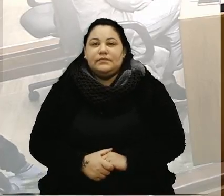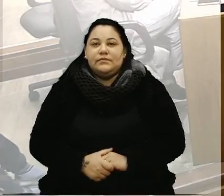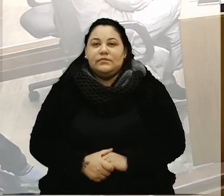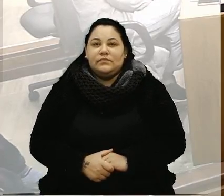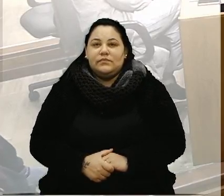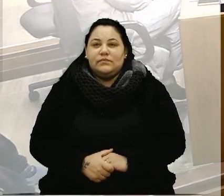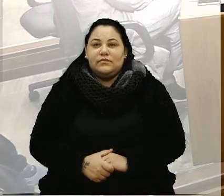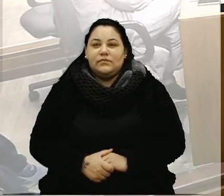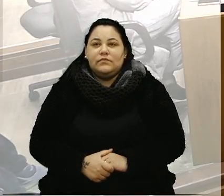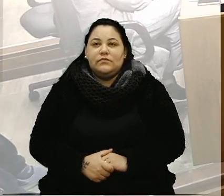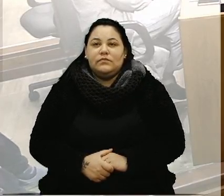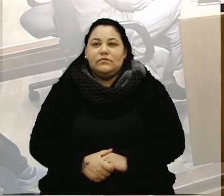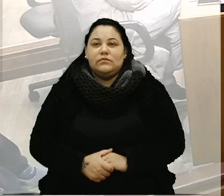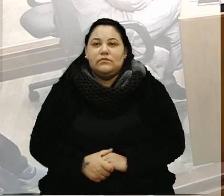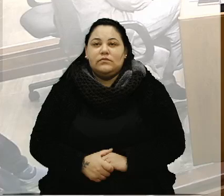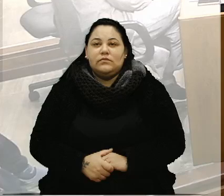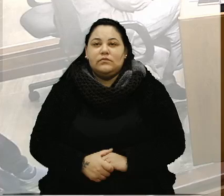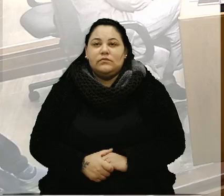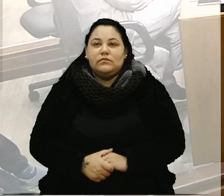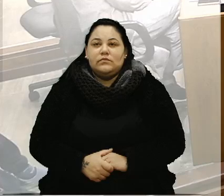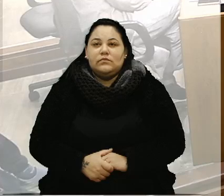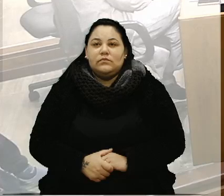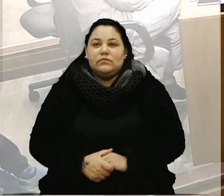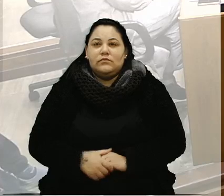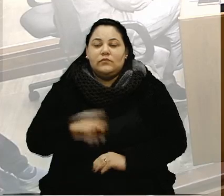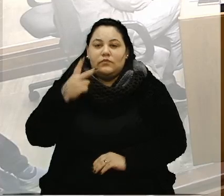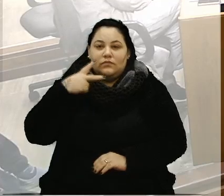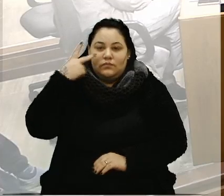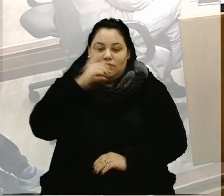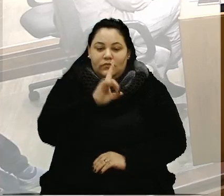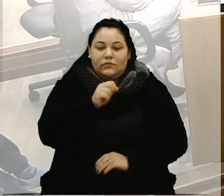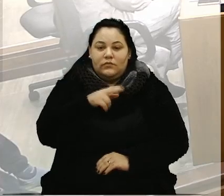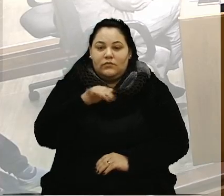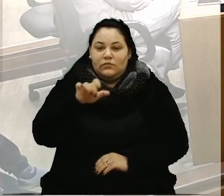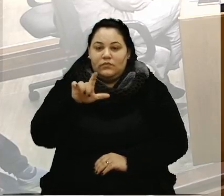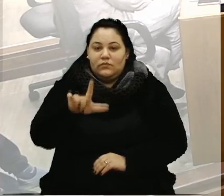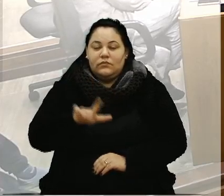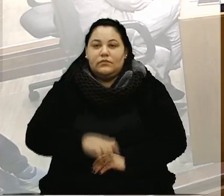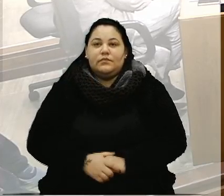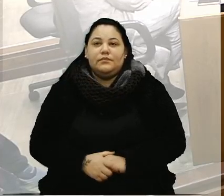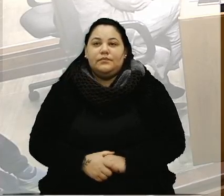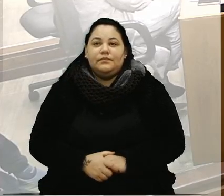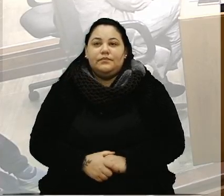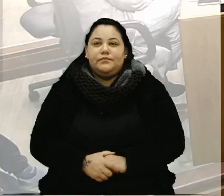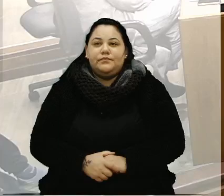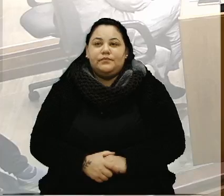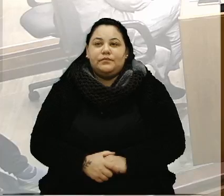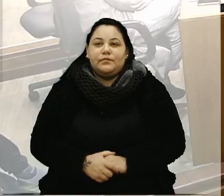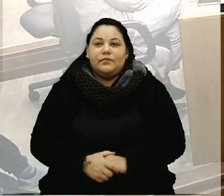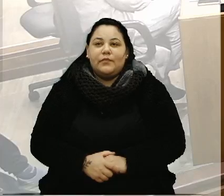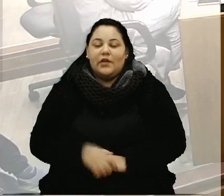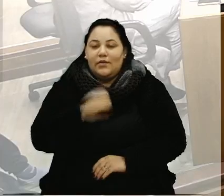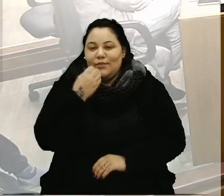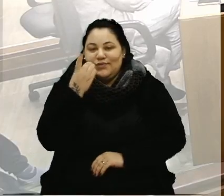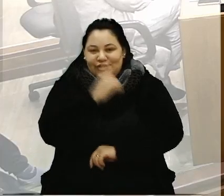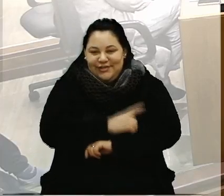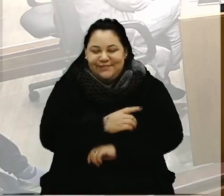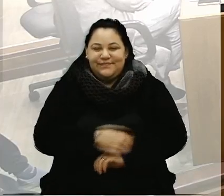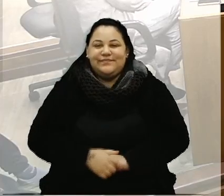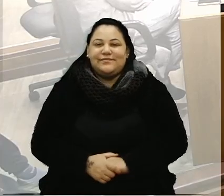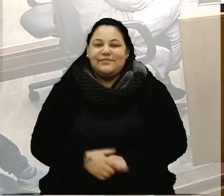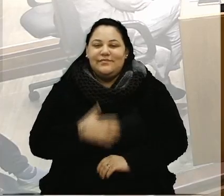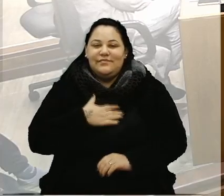Pela bancada do Republicanos, vereador Daniel Santos. Bom dia, Cristiane, Cris.